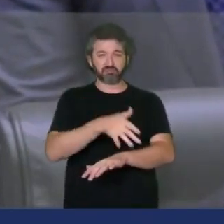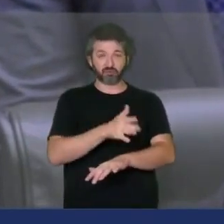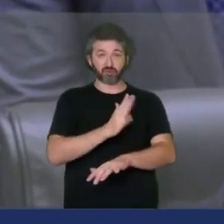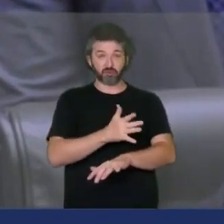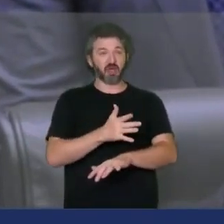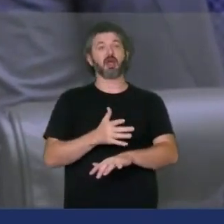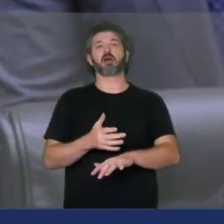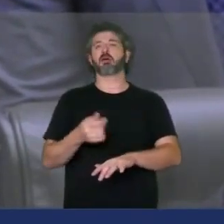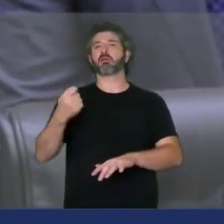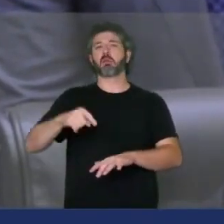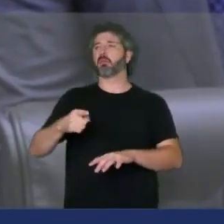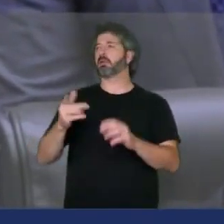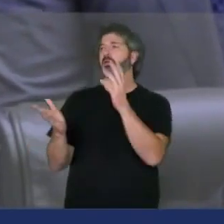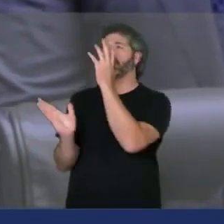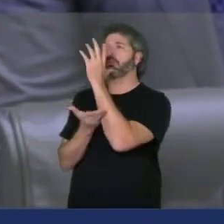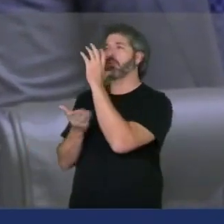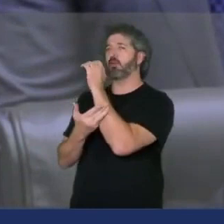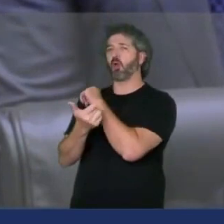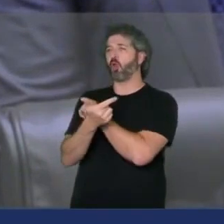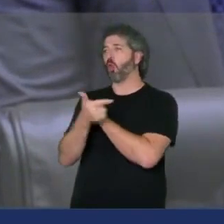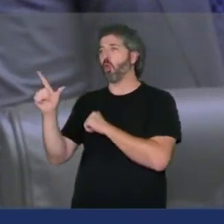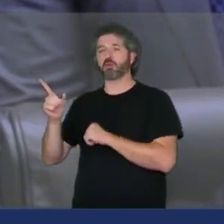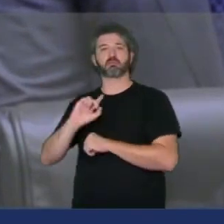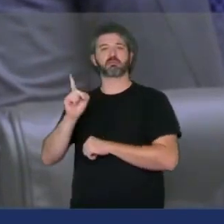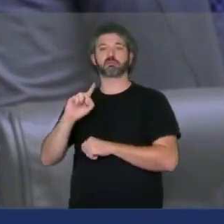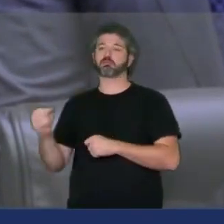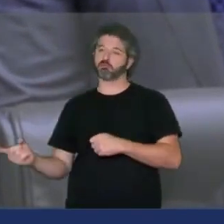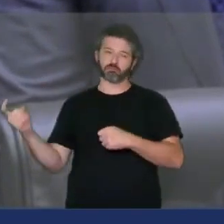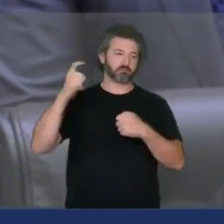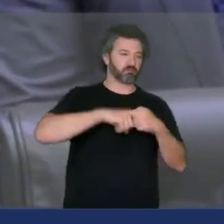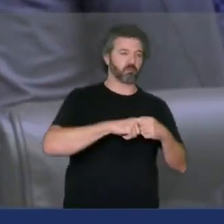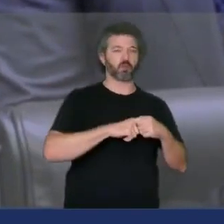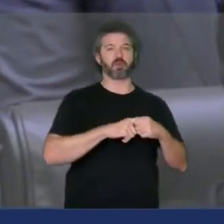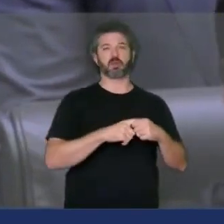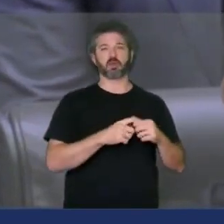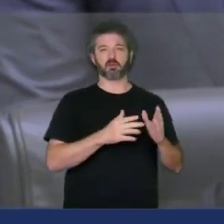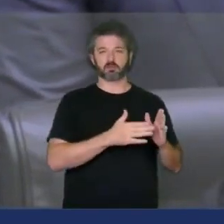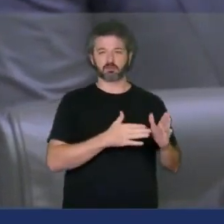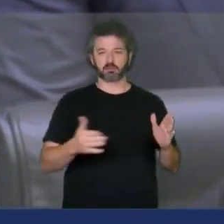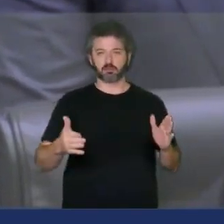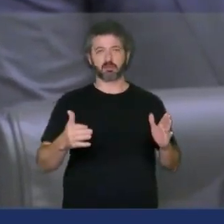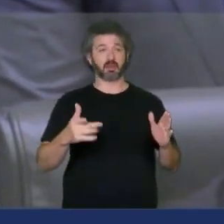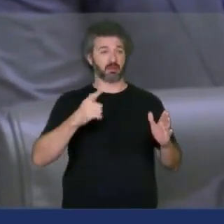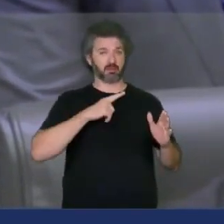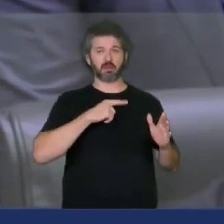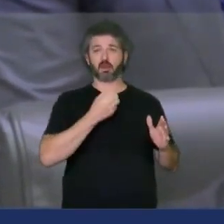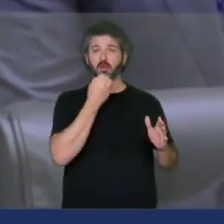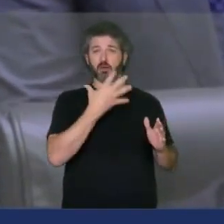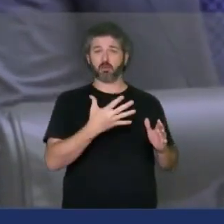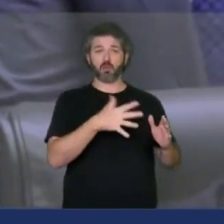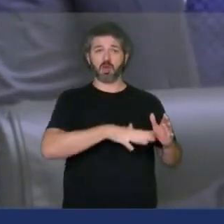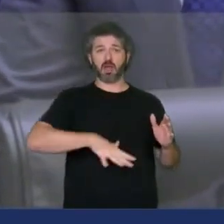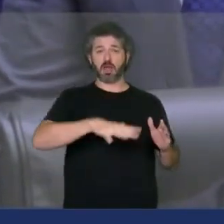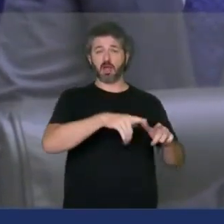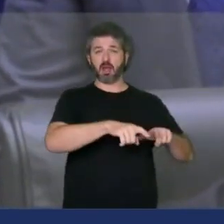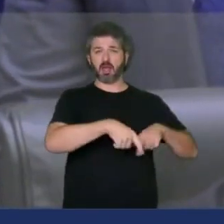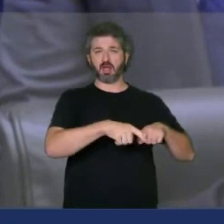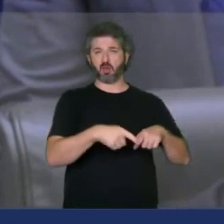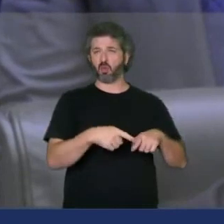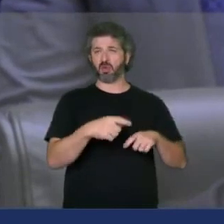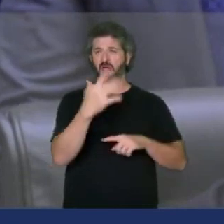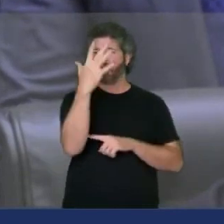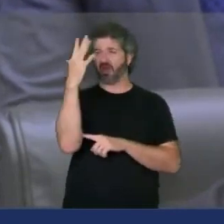manter e ampliar sua estratégia fronteira agrícola não é possível derrubar